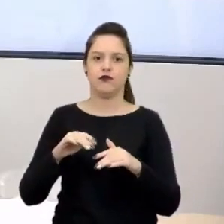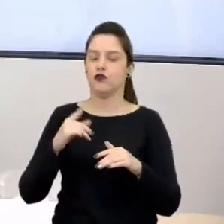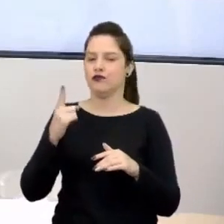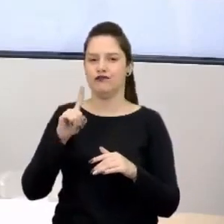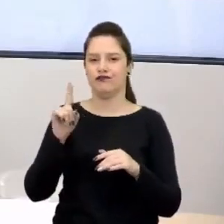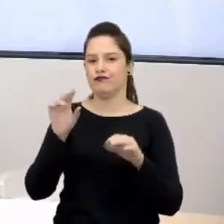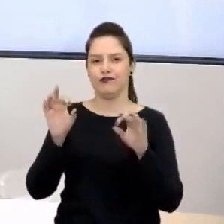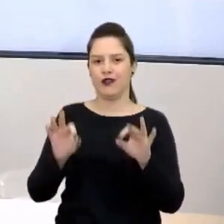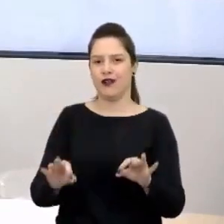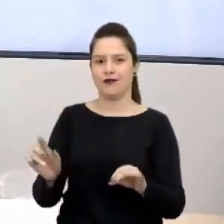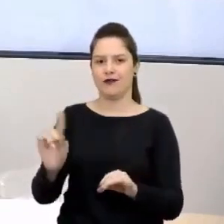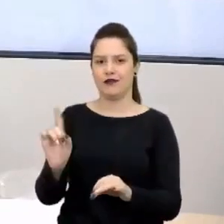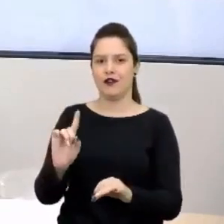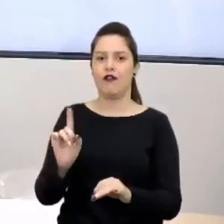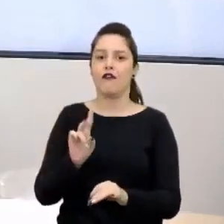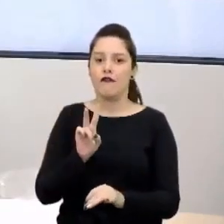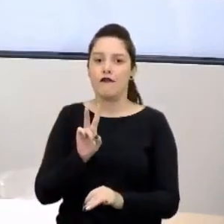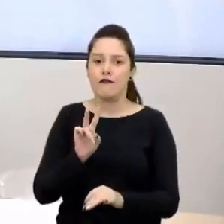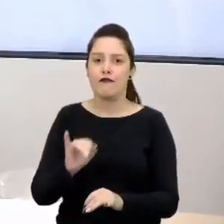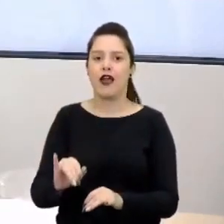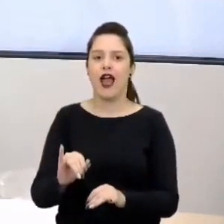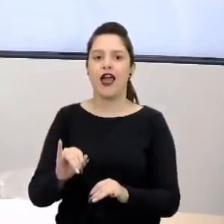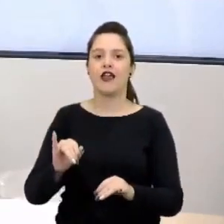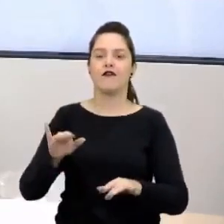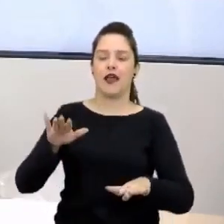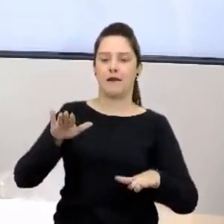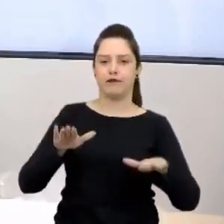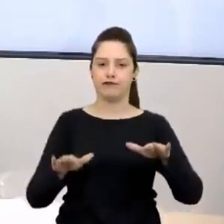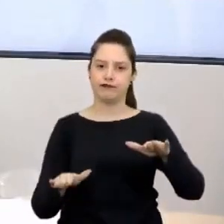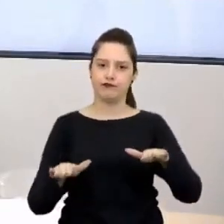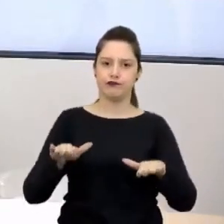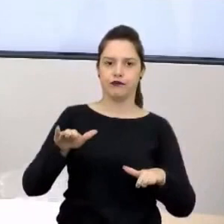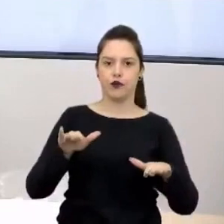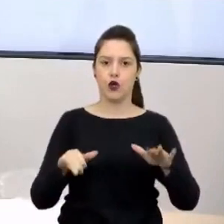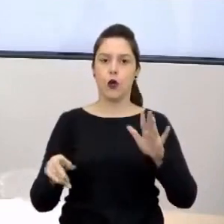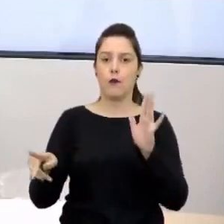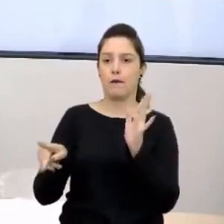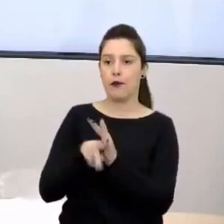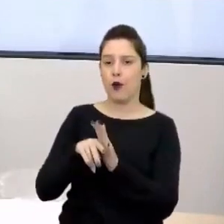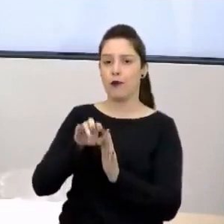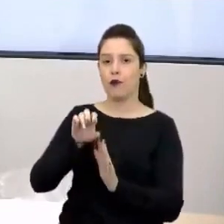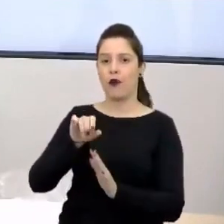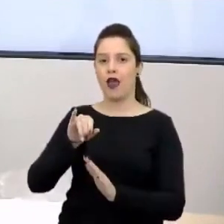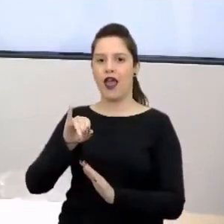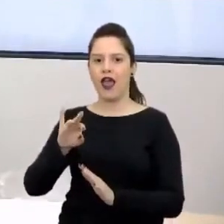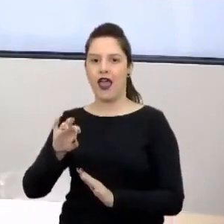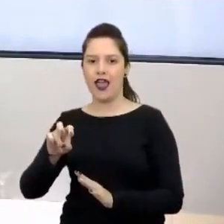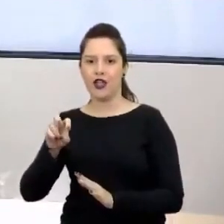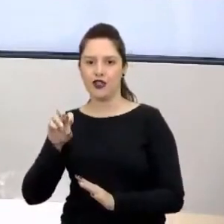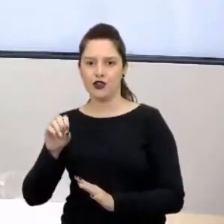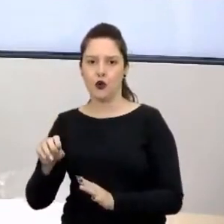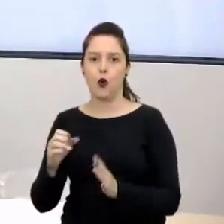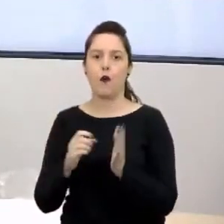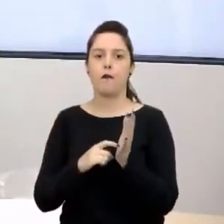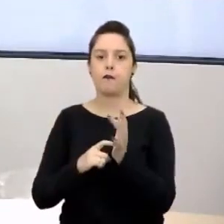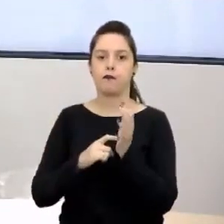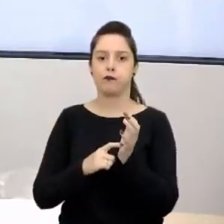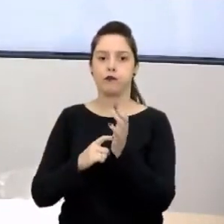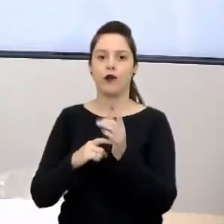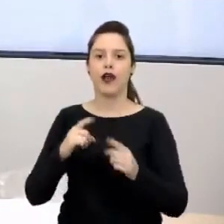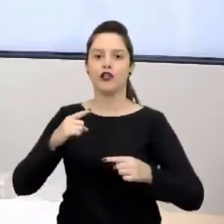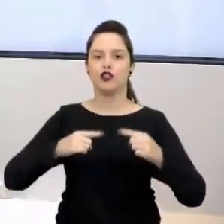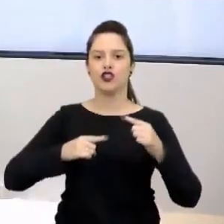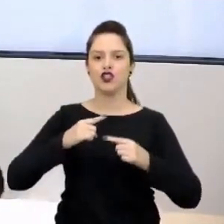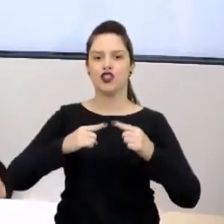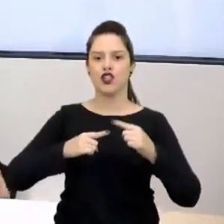porque justamente ele vai girar ali balanceado dentro do seu próprio eixo E como não é um motor aerodinâmico, você não